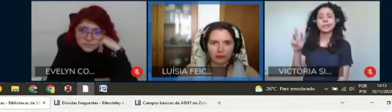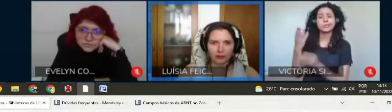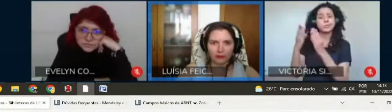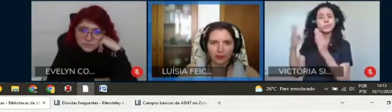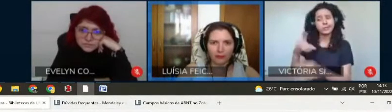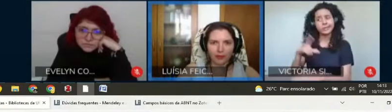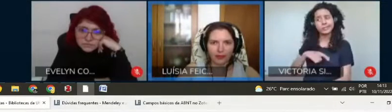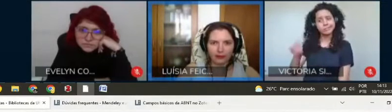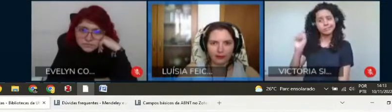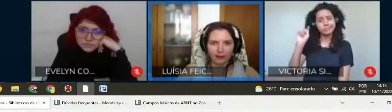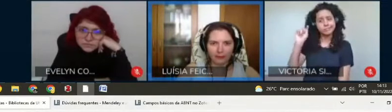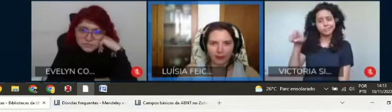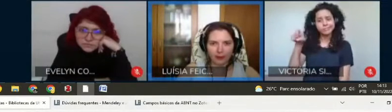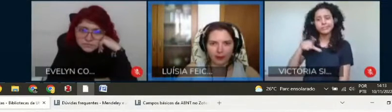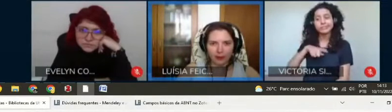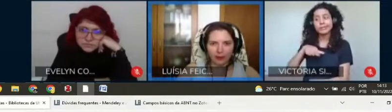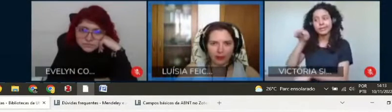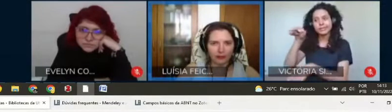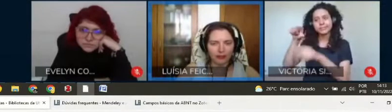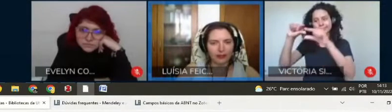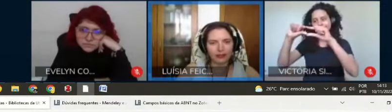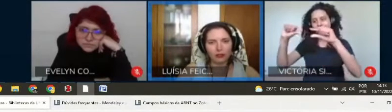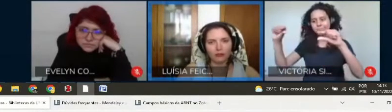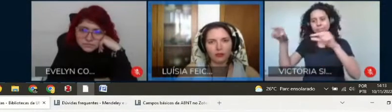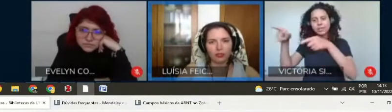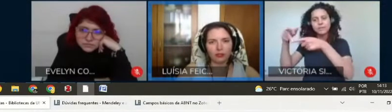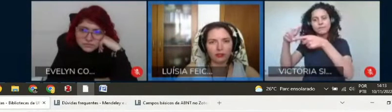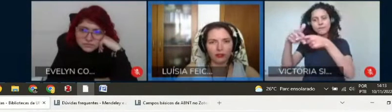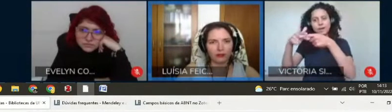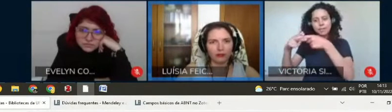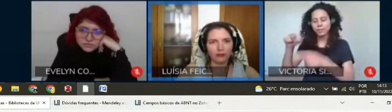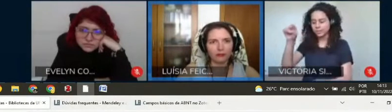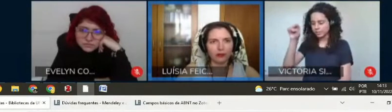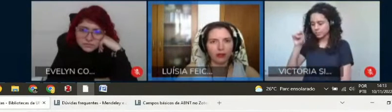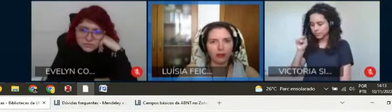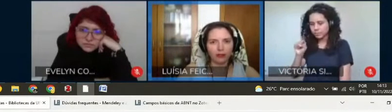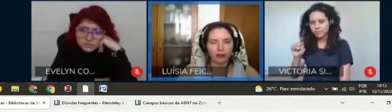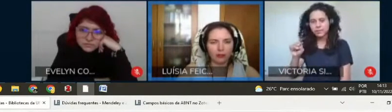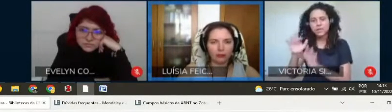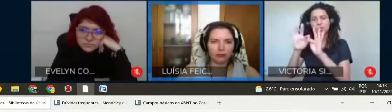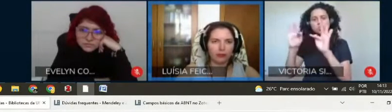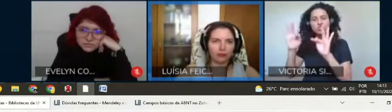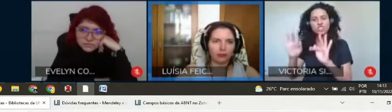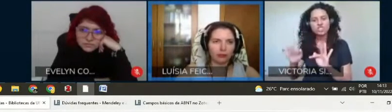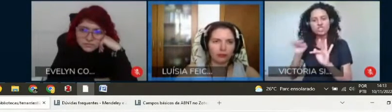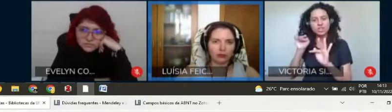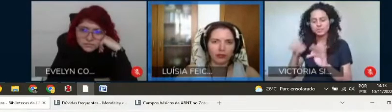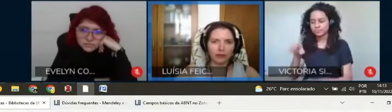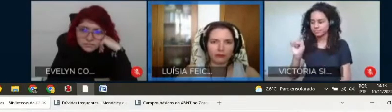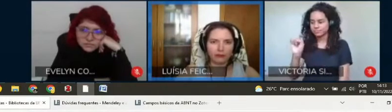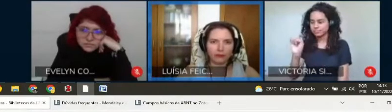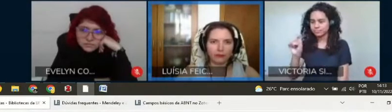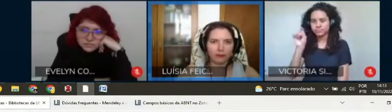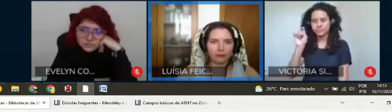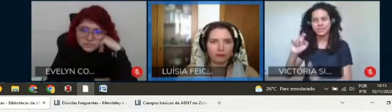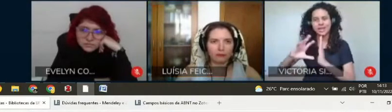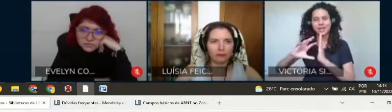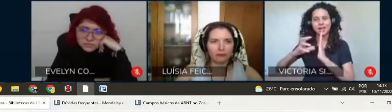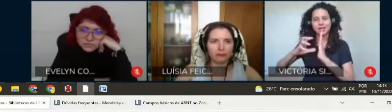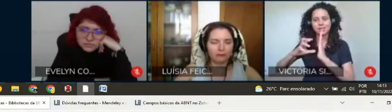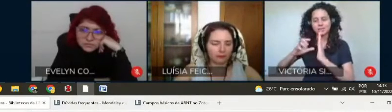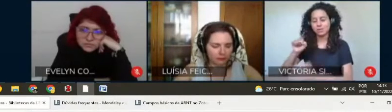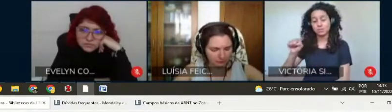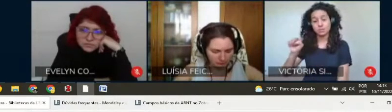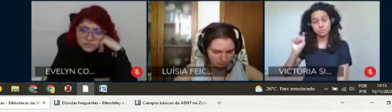nas ferramentas aqui, ele fala aqui, ó, ficha catalográfica. Daí quando tu vem na ficha catalográfica,